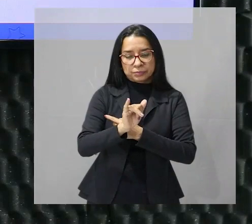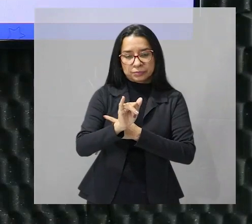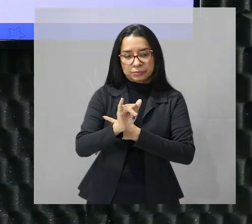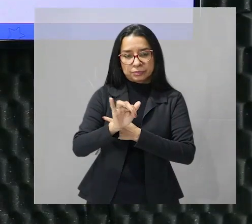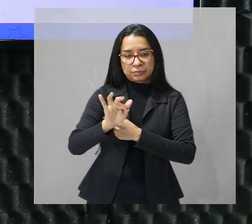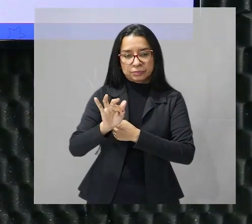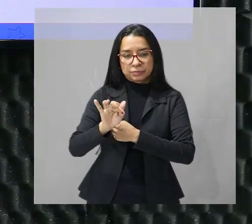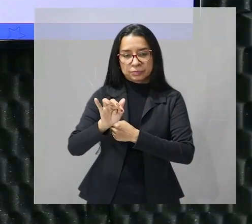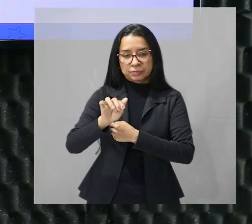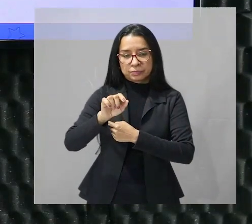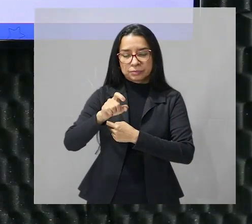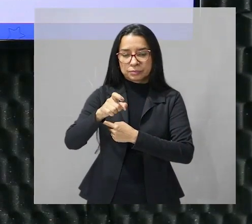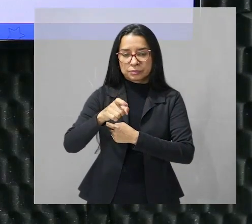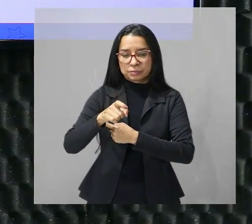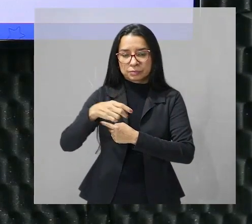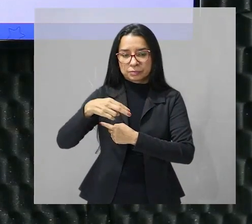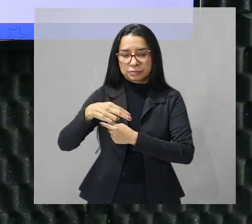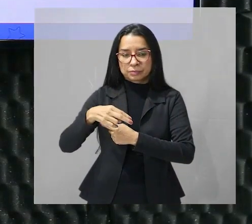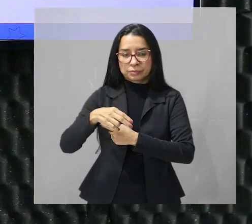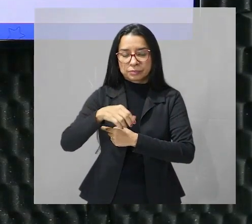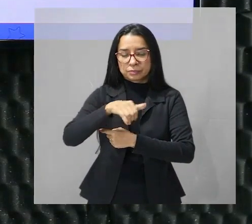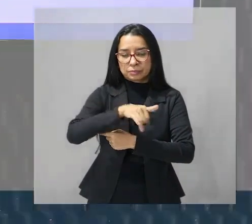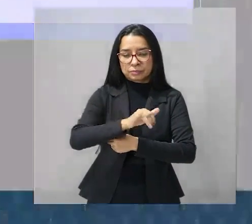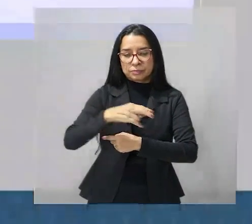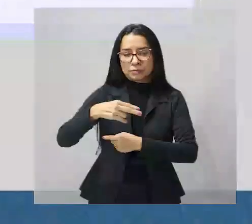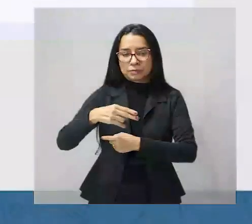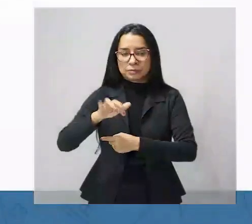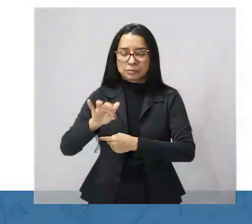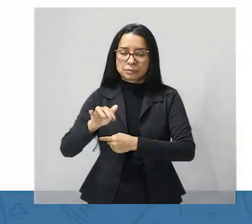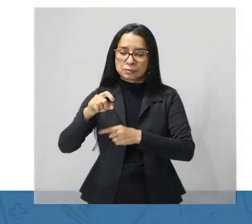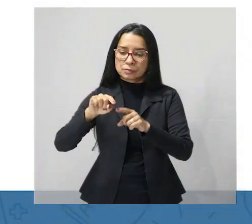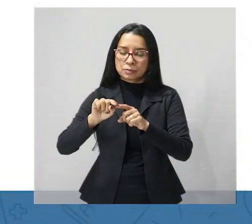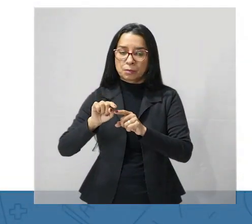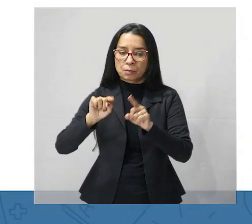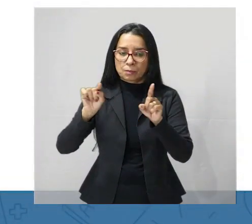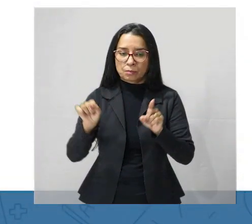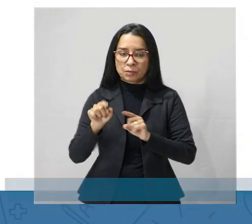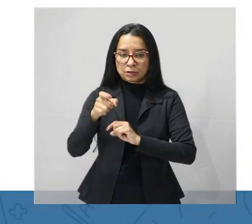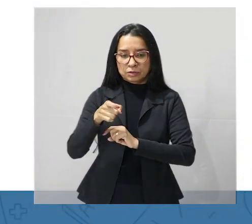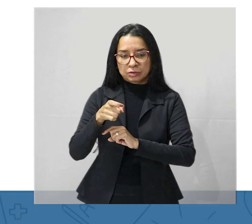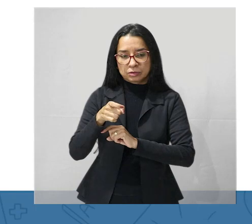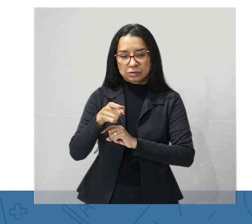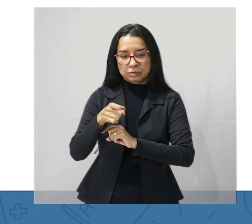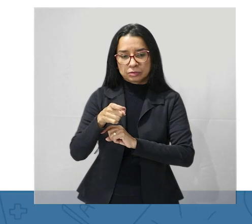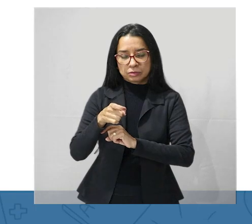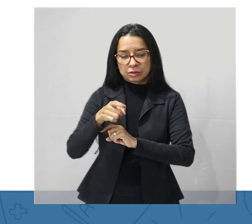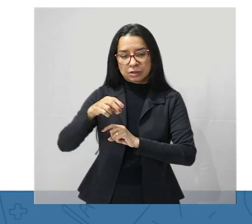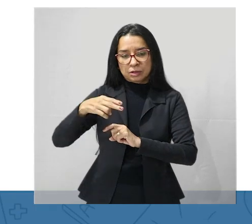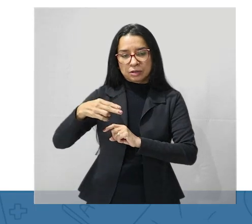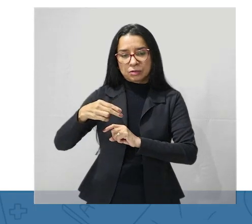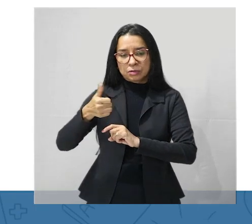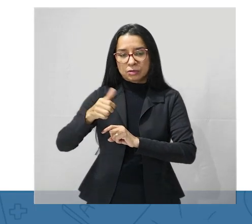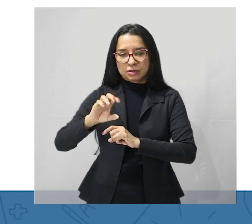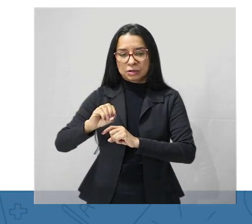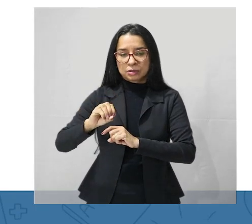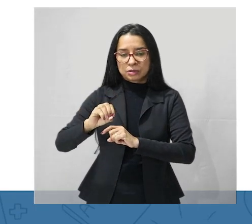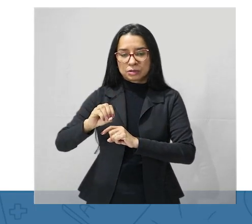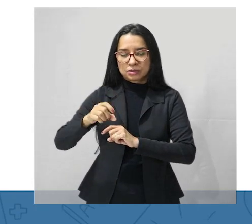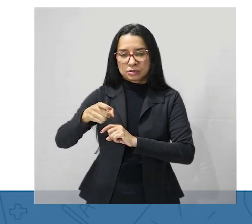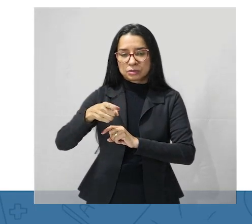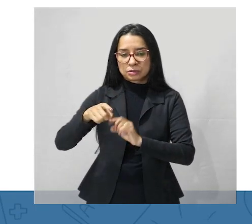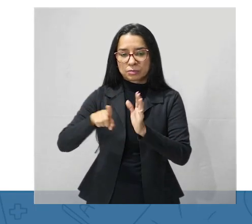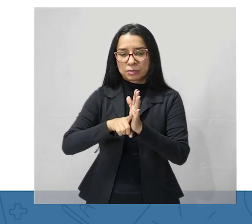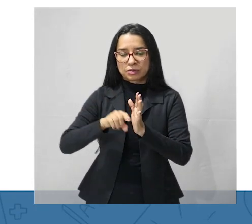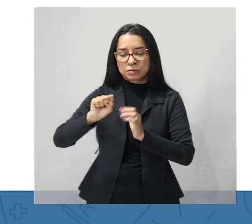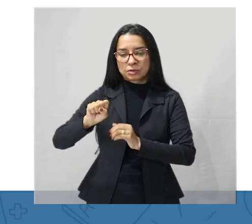F de X menos 10X, ou, desculpa, Y igual a F de X, que é igual a 10X menos 85, essa é a nossa